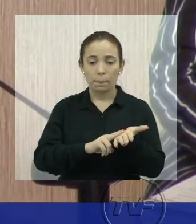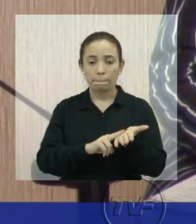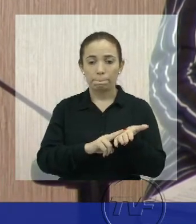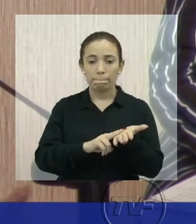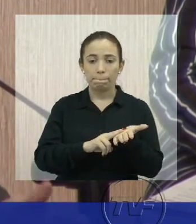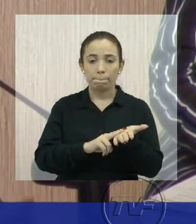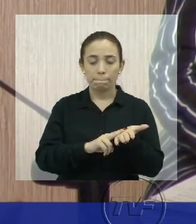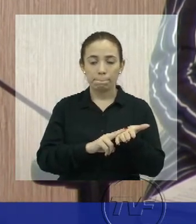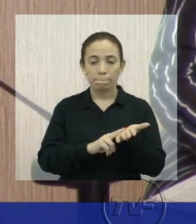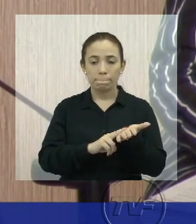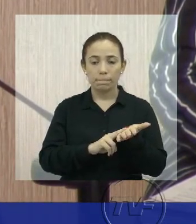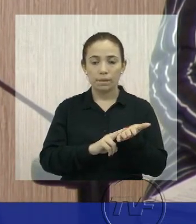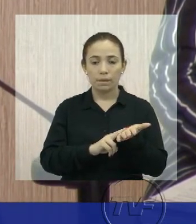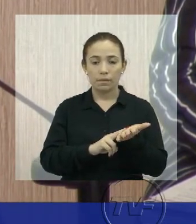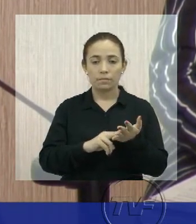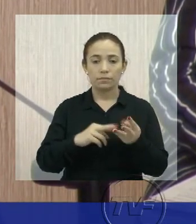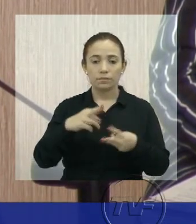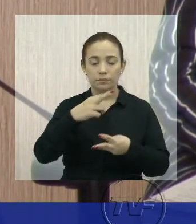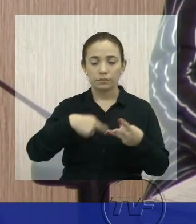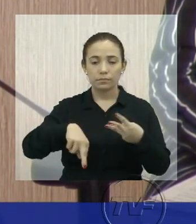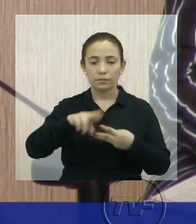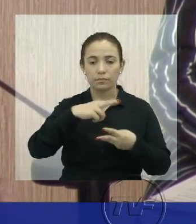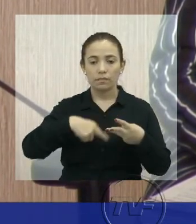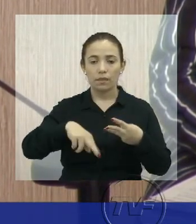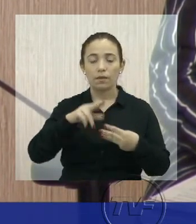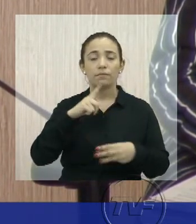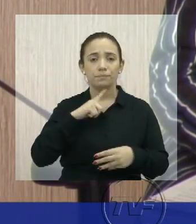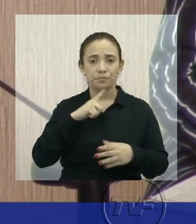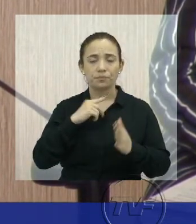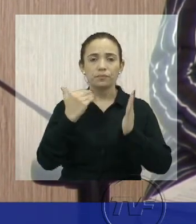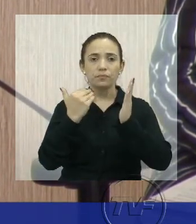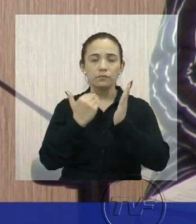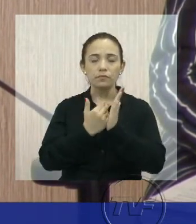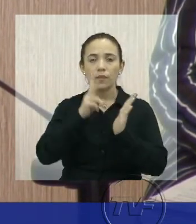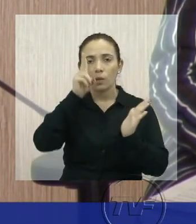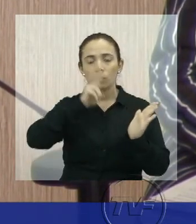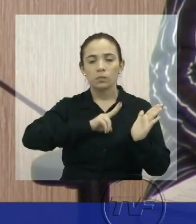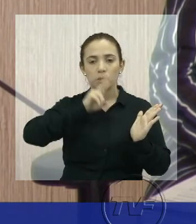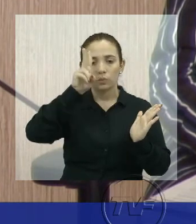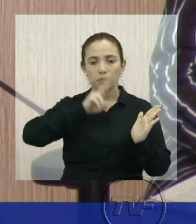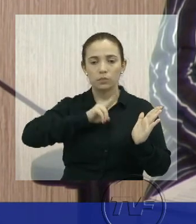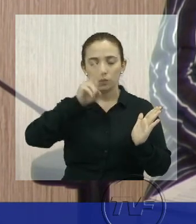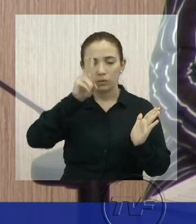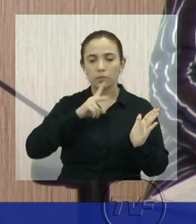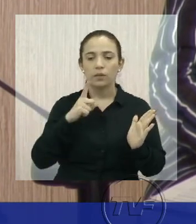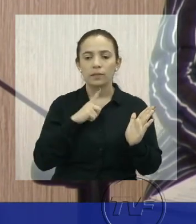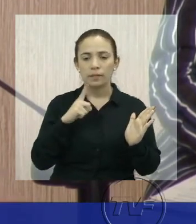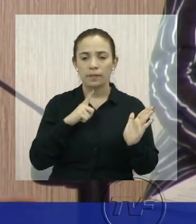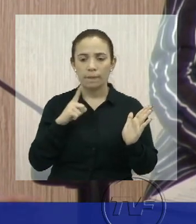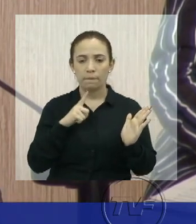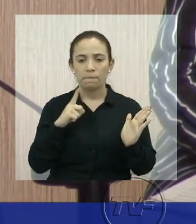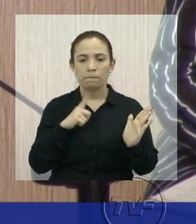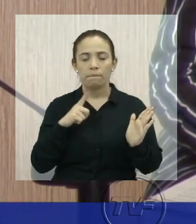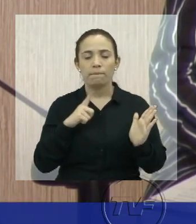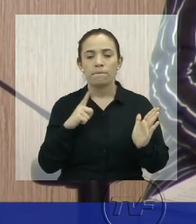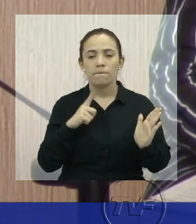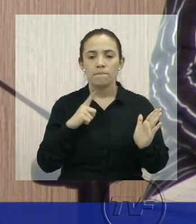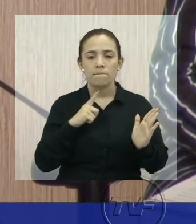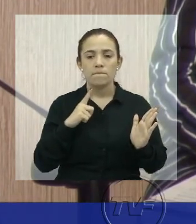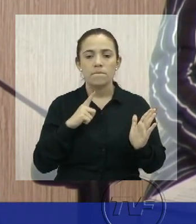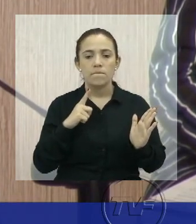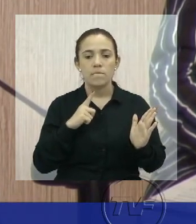multa na Lei de Resíduos Sólidos acaba sendo um valor muito grande para quem é o infrator, mas que tem menor